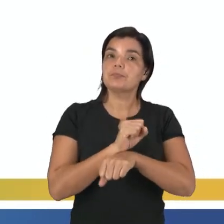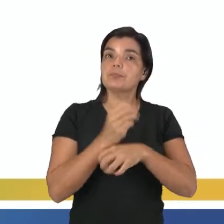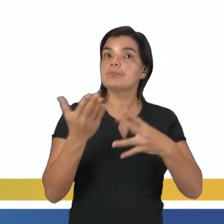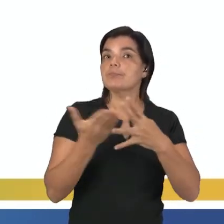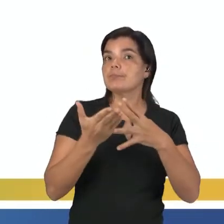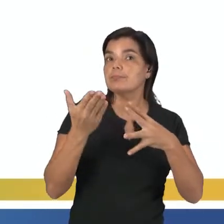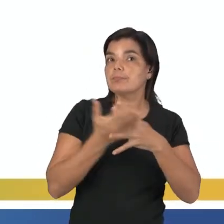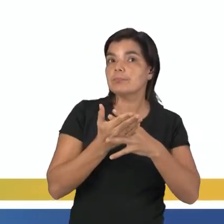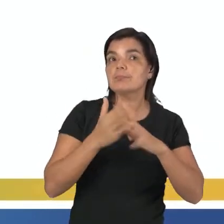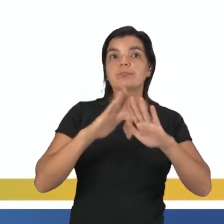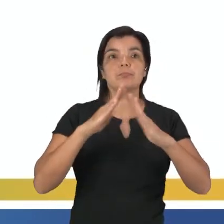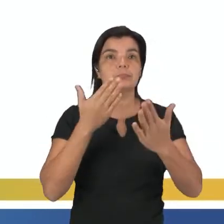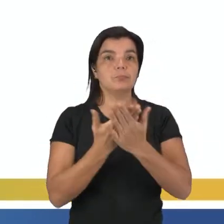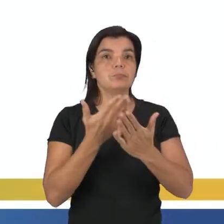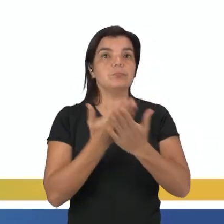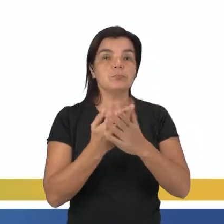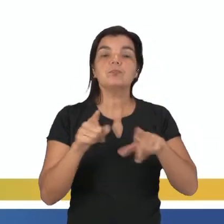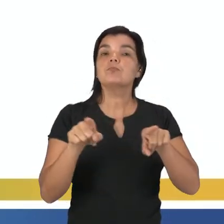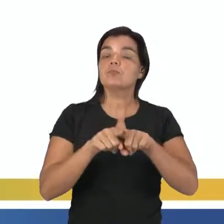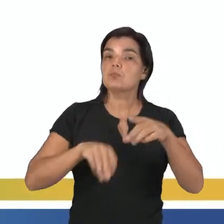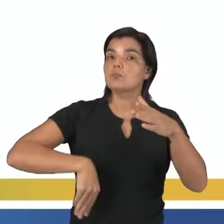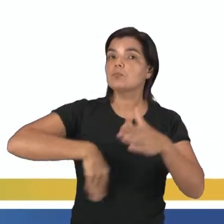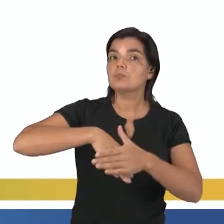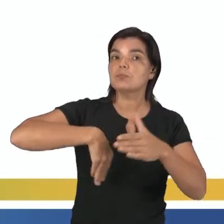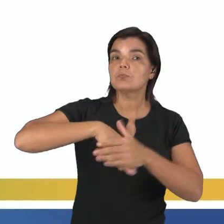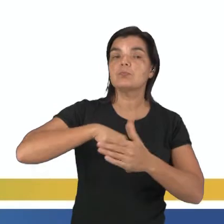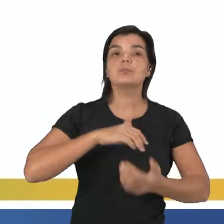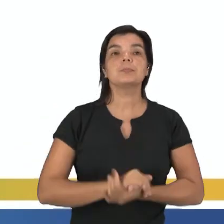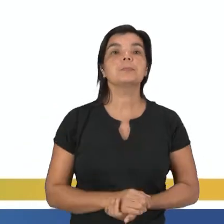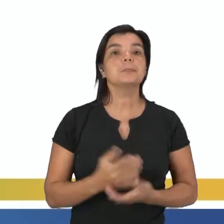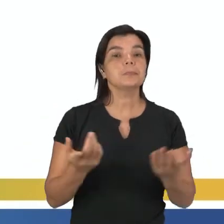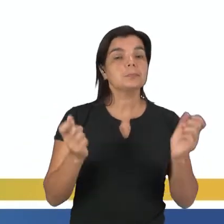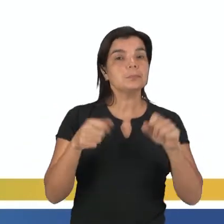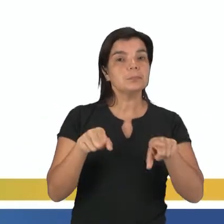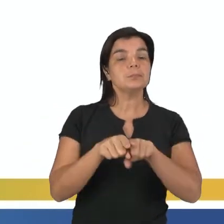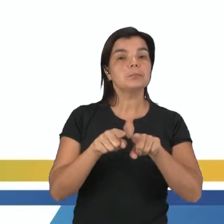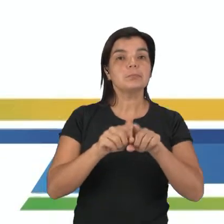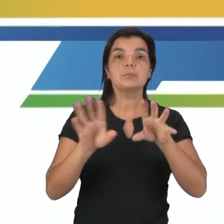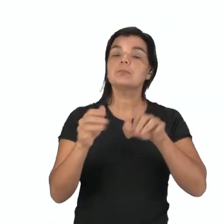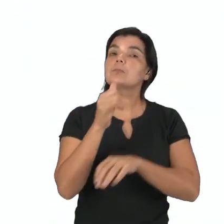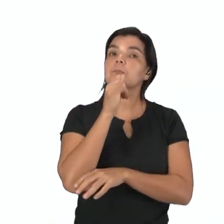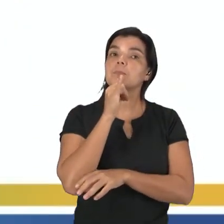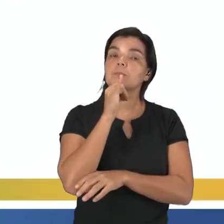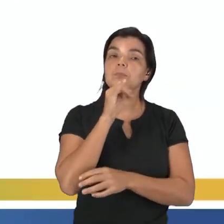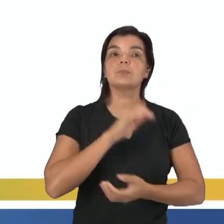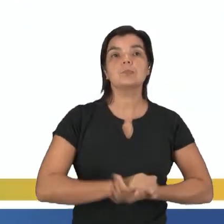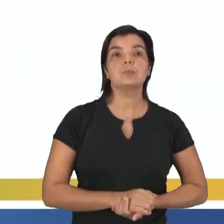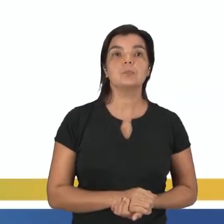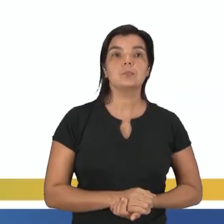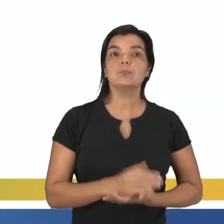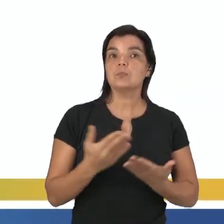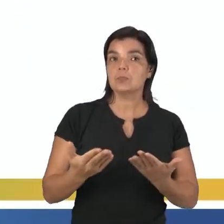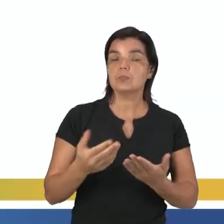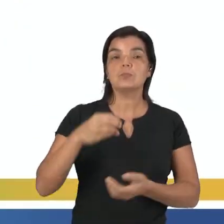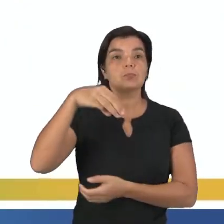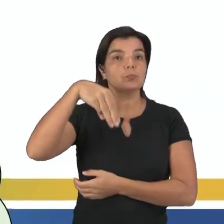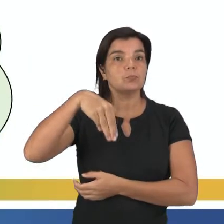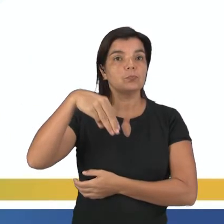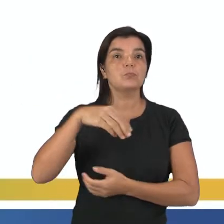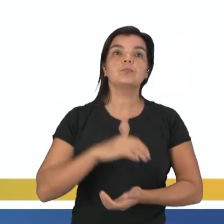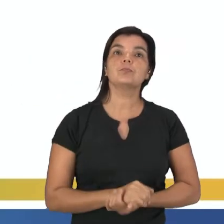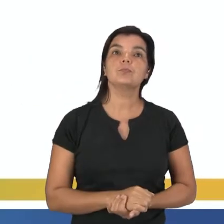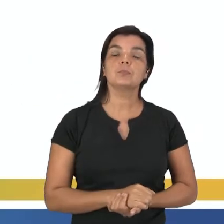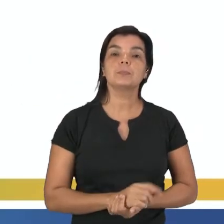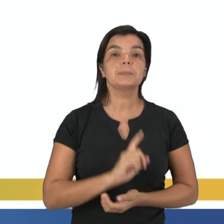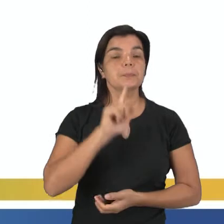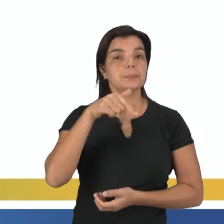espera no intervalo da escola ou um tempo de jogo de futebol. Assim a gente poderia exemplificar, no caso, os minutos.